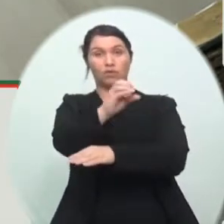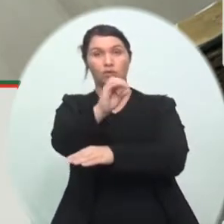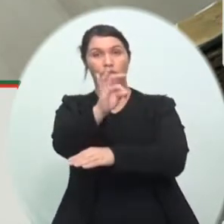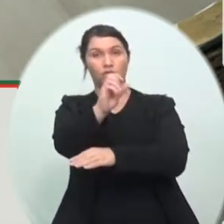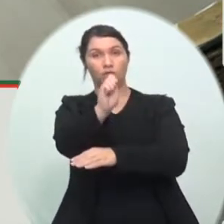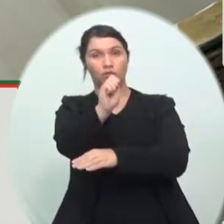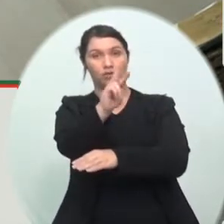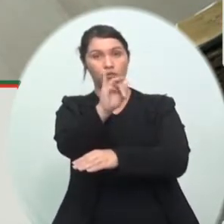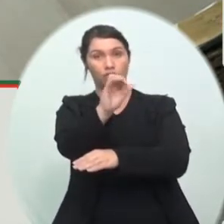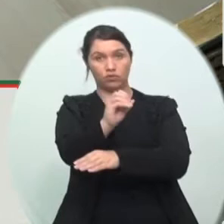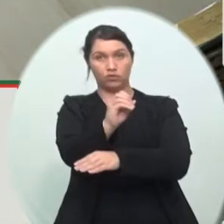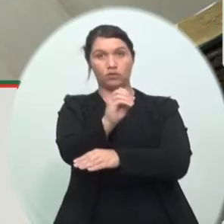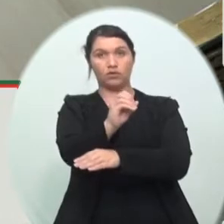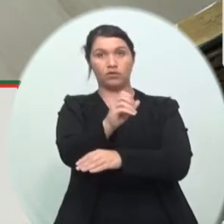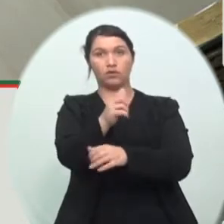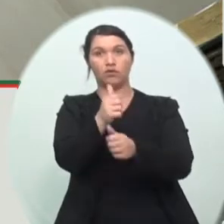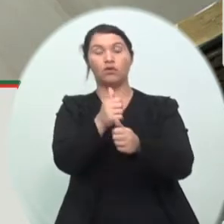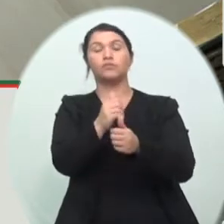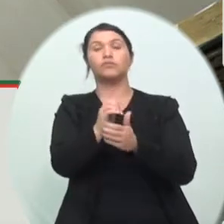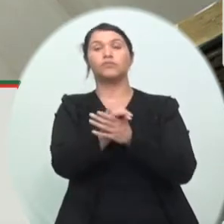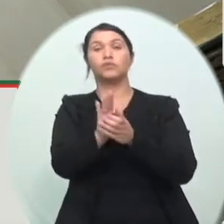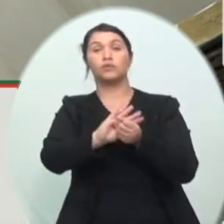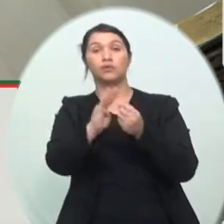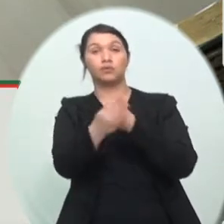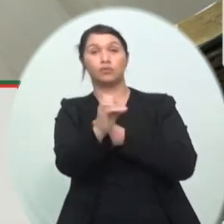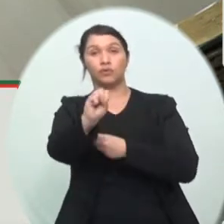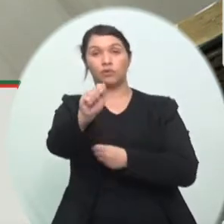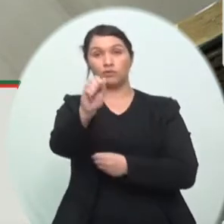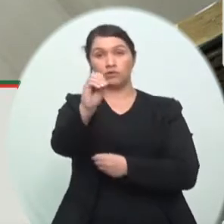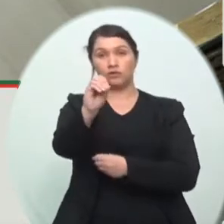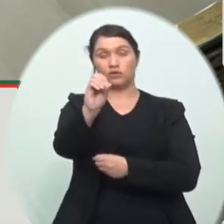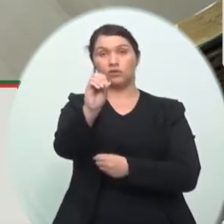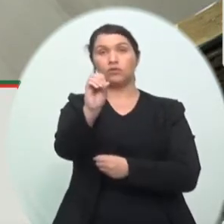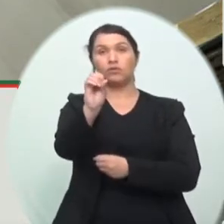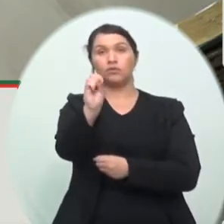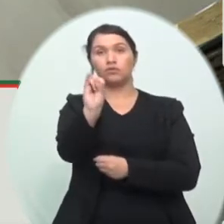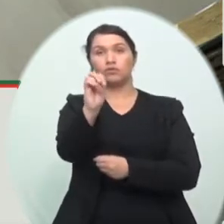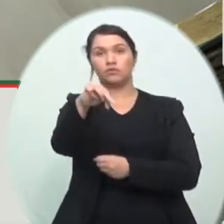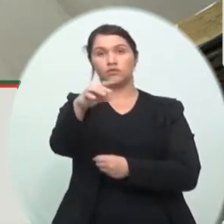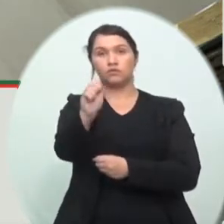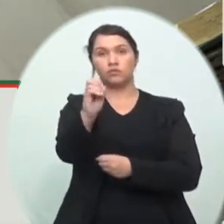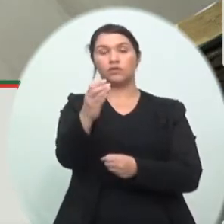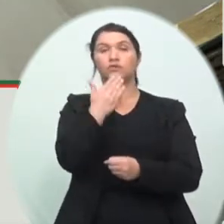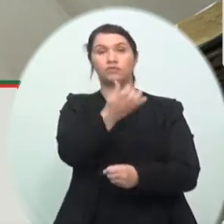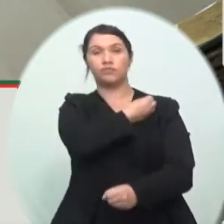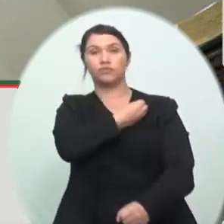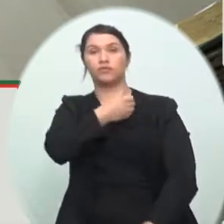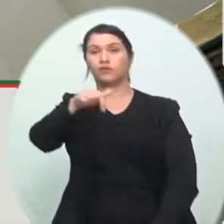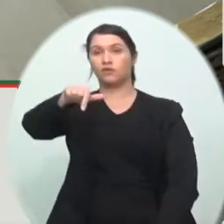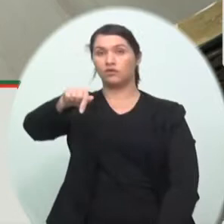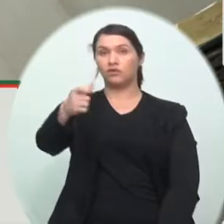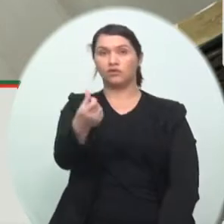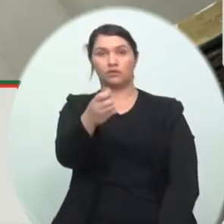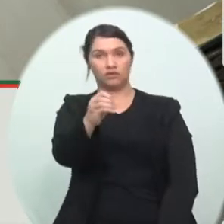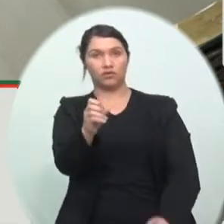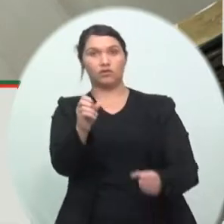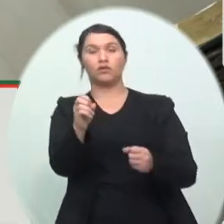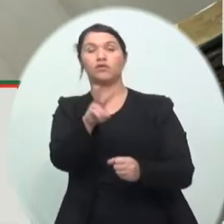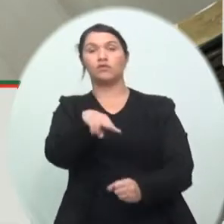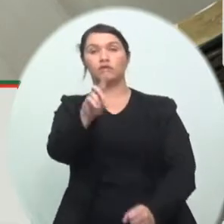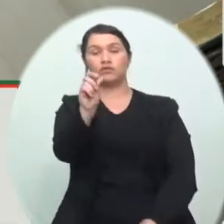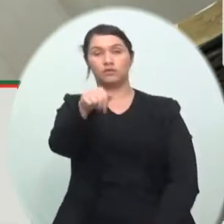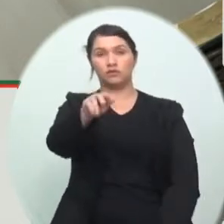Otávio Fontana, ao lado do viaduto de anel viário, bairro São Simão. Indicação número 770/18, autoria vereadora